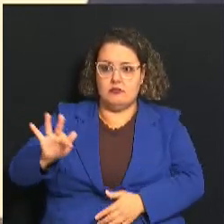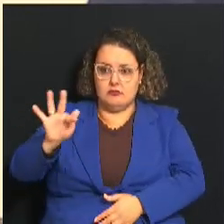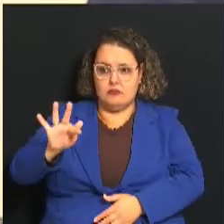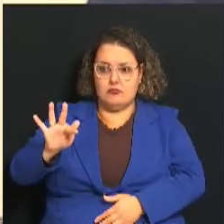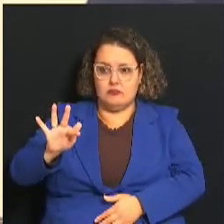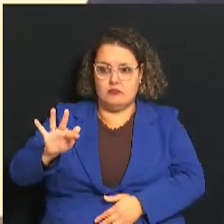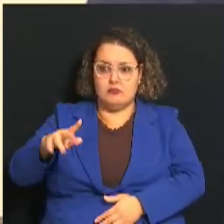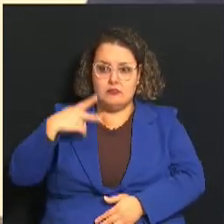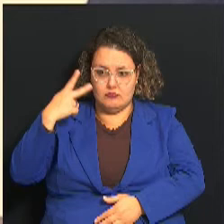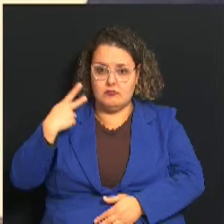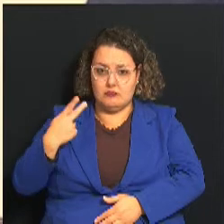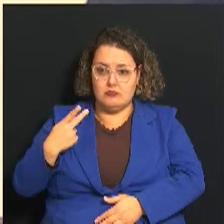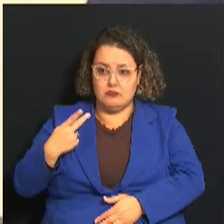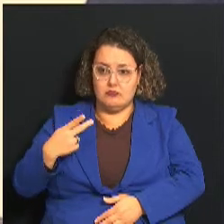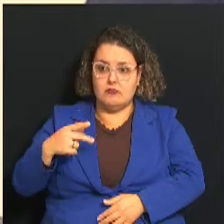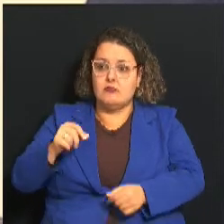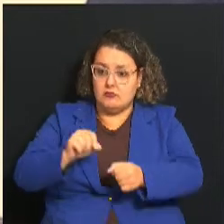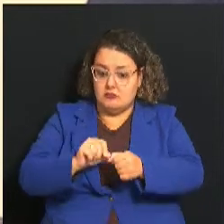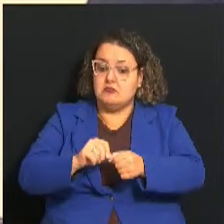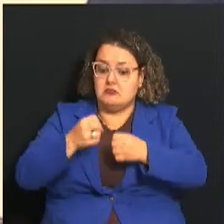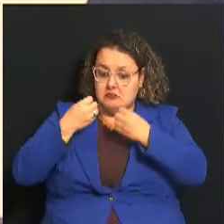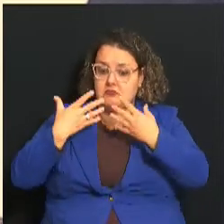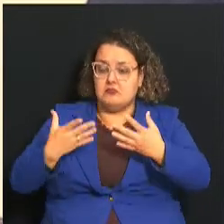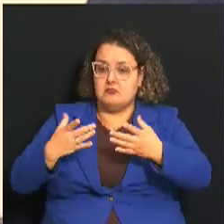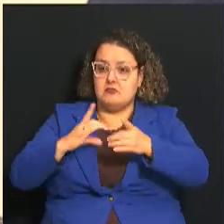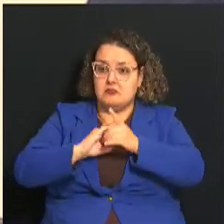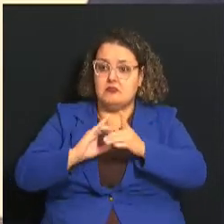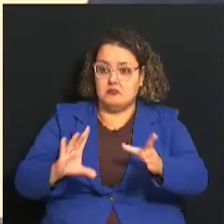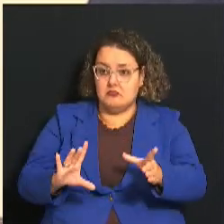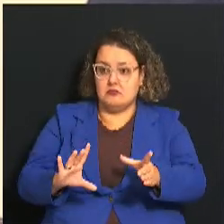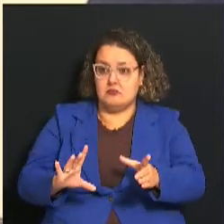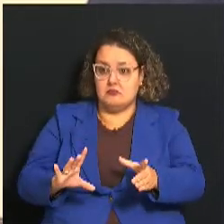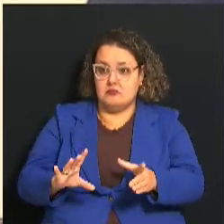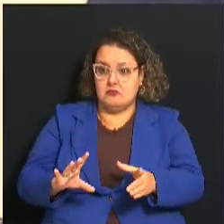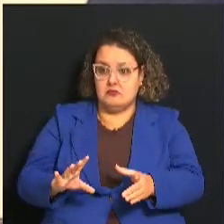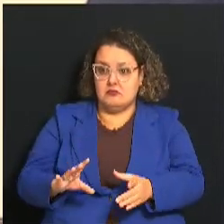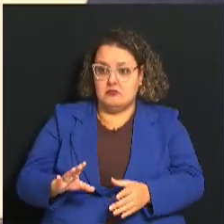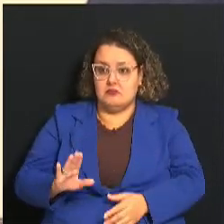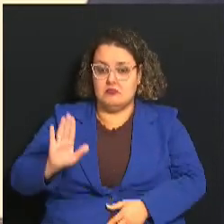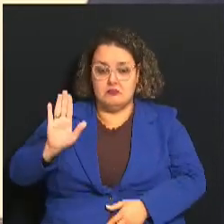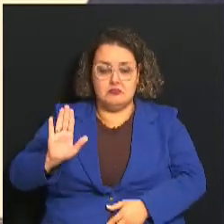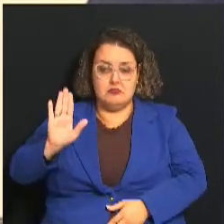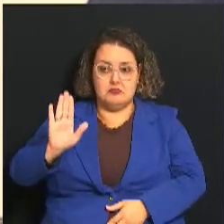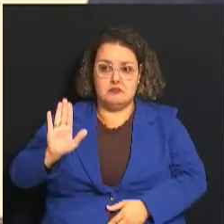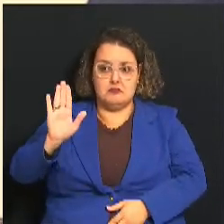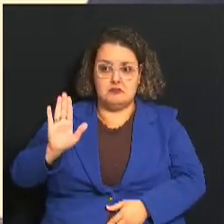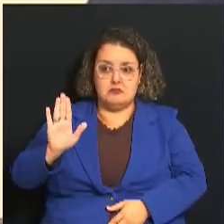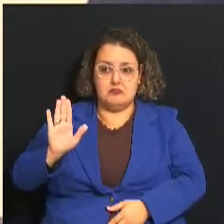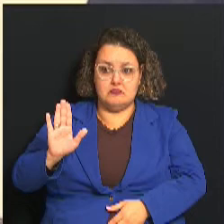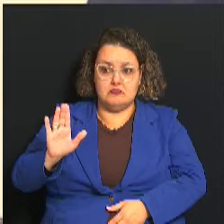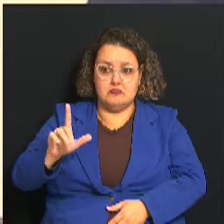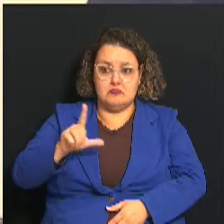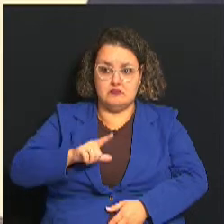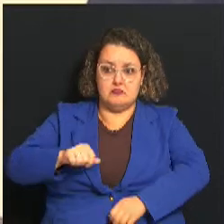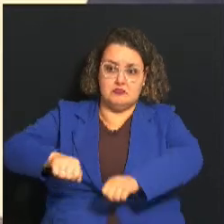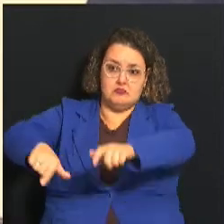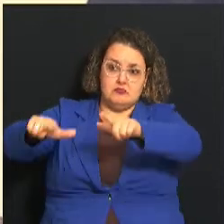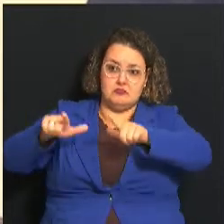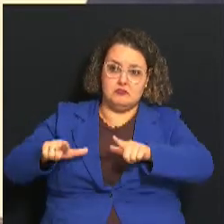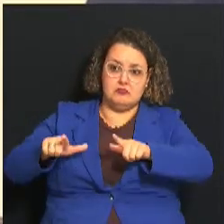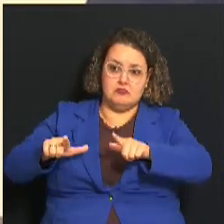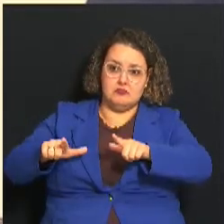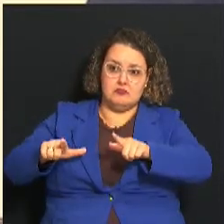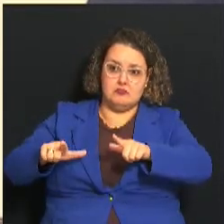isso faz bem para a democracia, né? Se a gente, se quiser só candidatos que tivessem diploma, etc.,